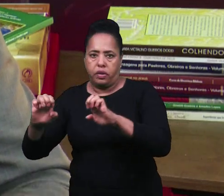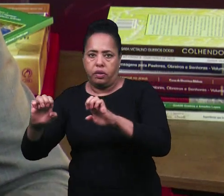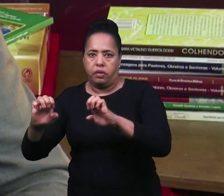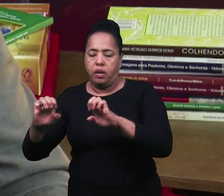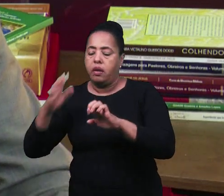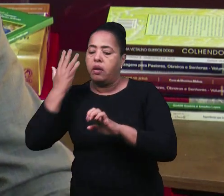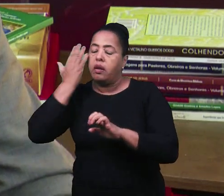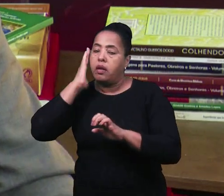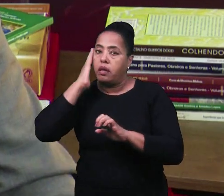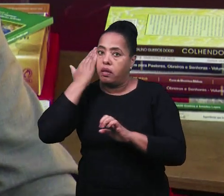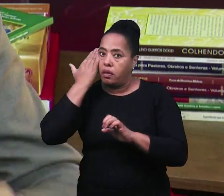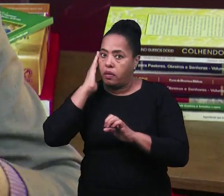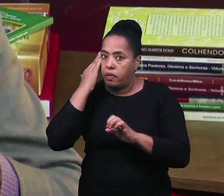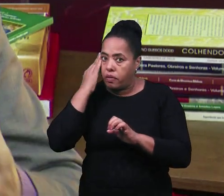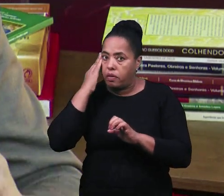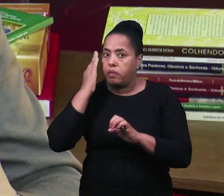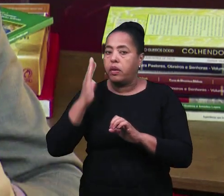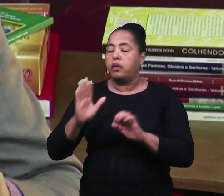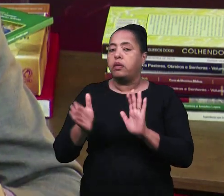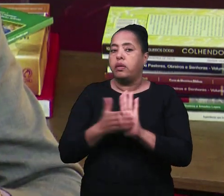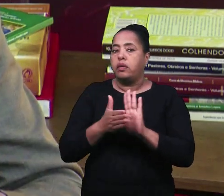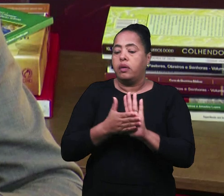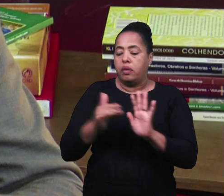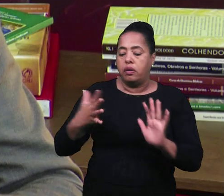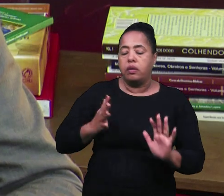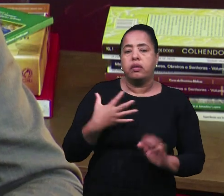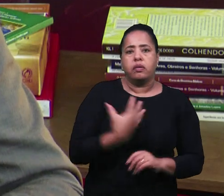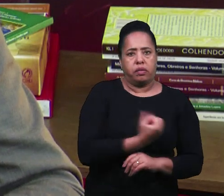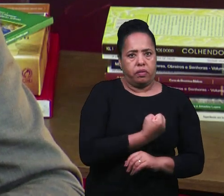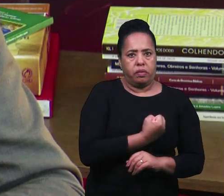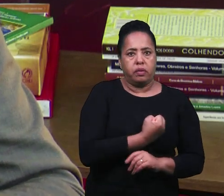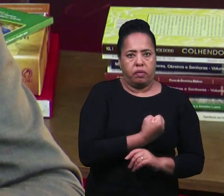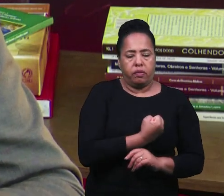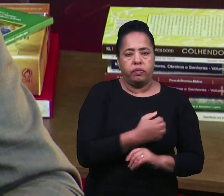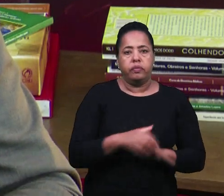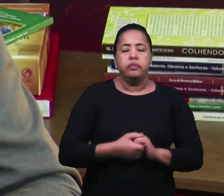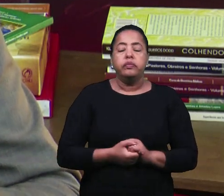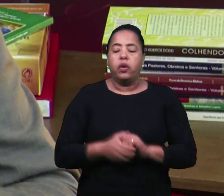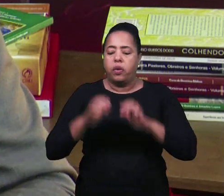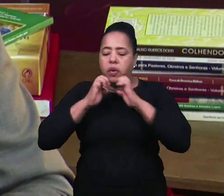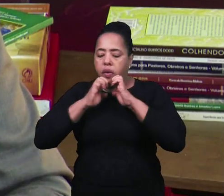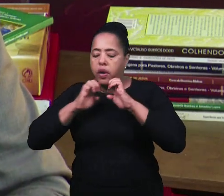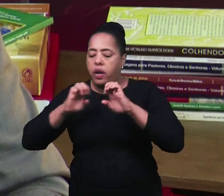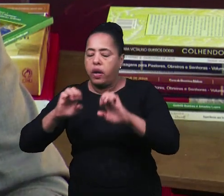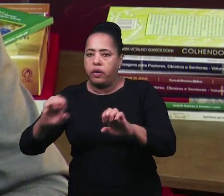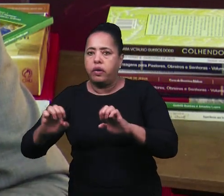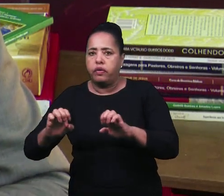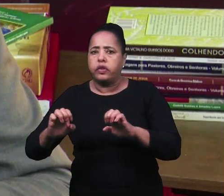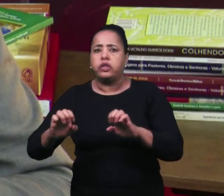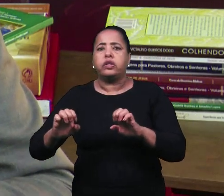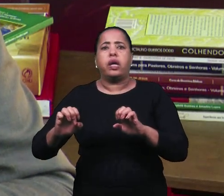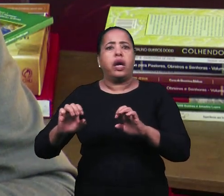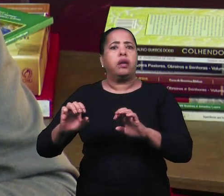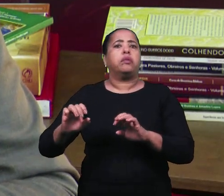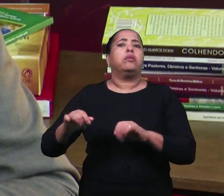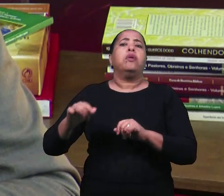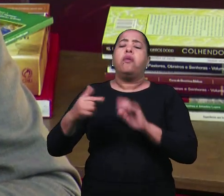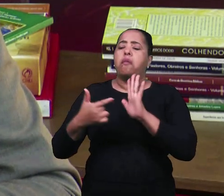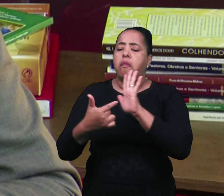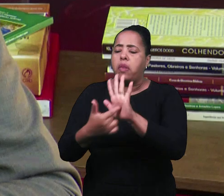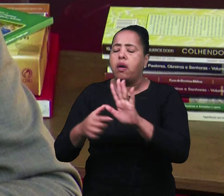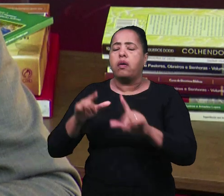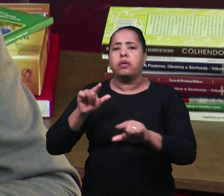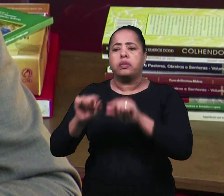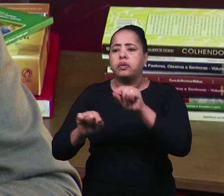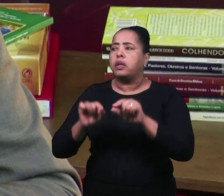o entendimento de um projeto de salvação, né? Então o evangelho vai tratar disso, né? De um Deus